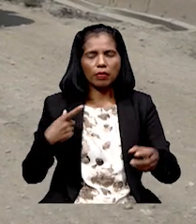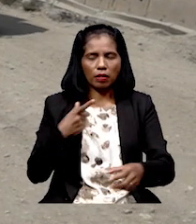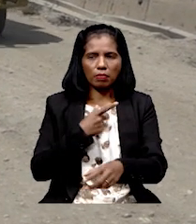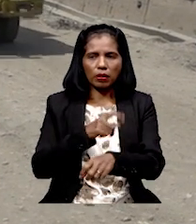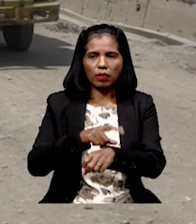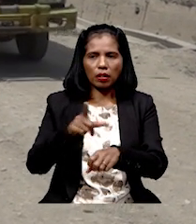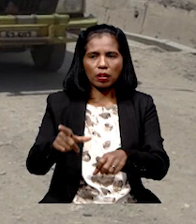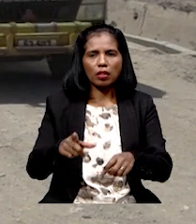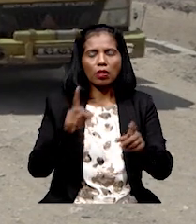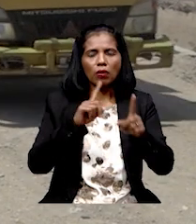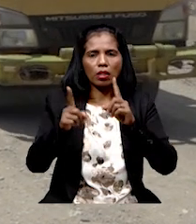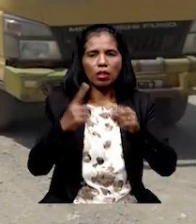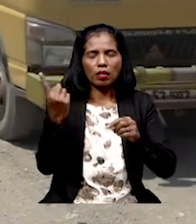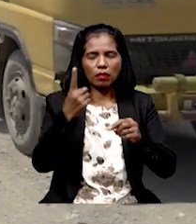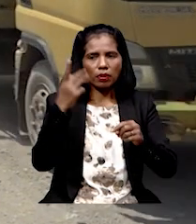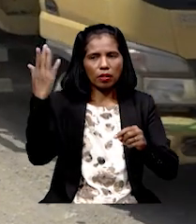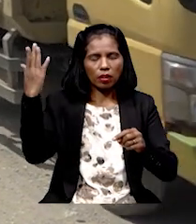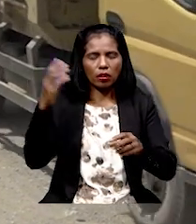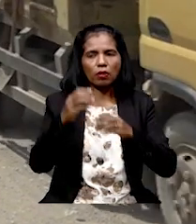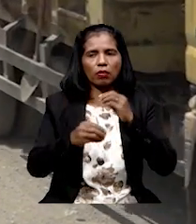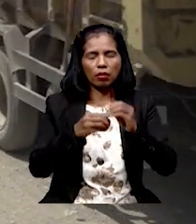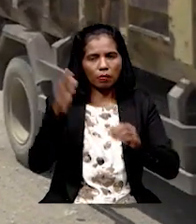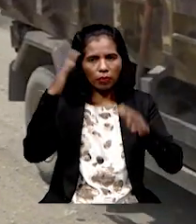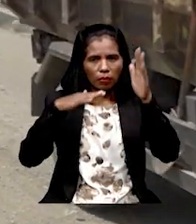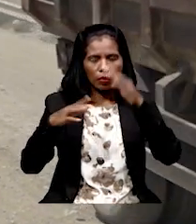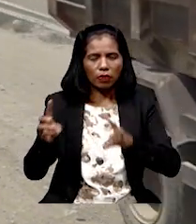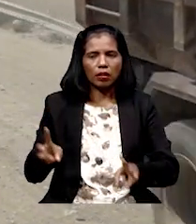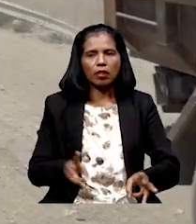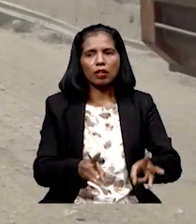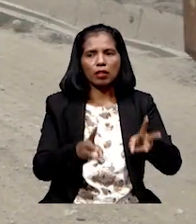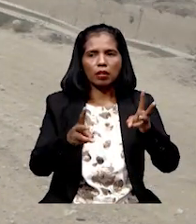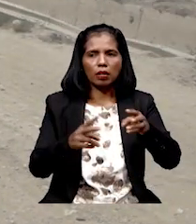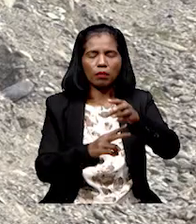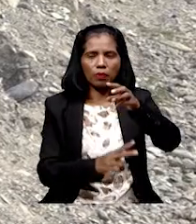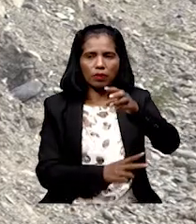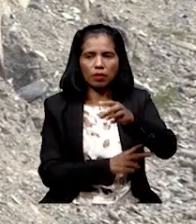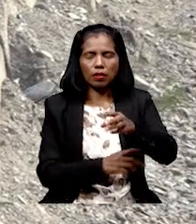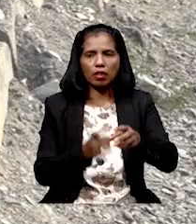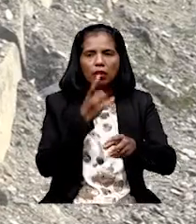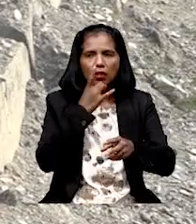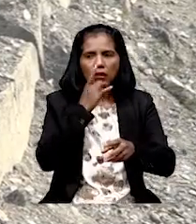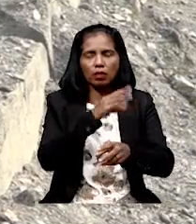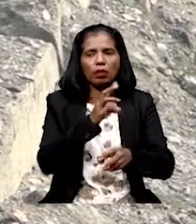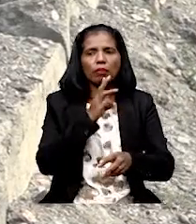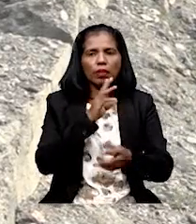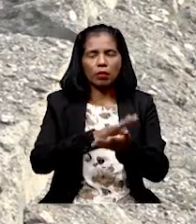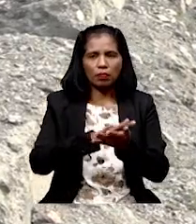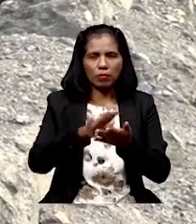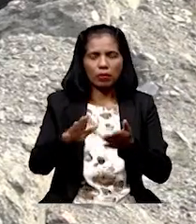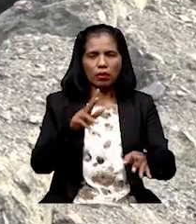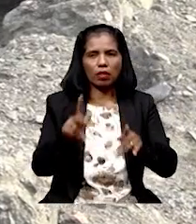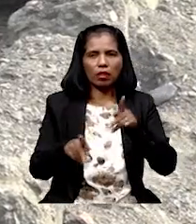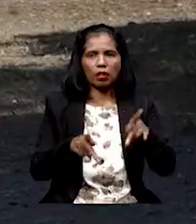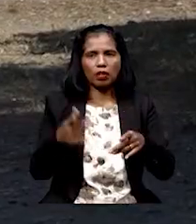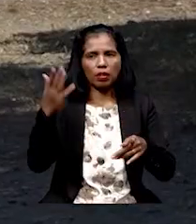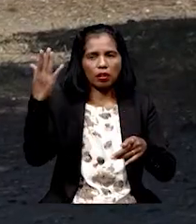foti bebeik ia plenária, liu conaba problema estrada. Ponte, eletricidade, no bemos, nebe população e